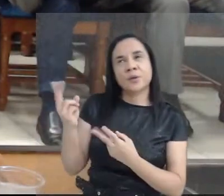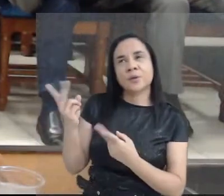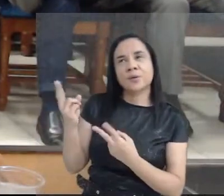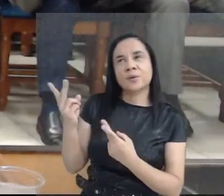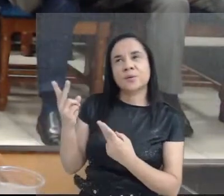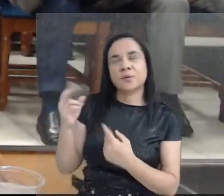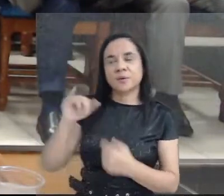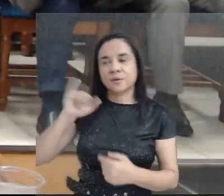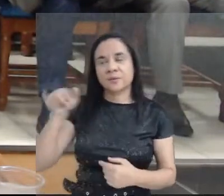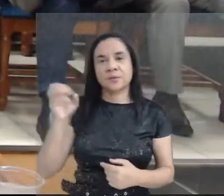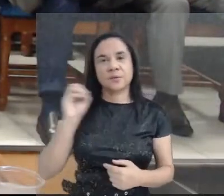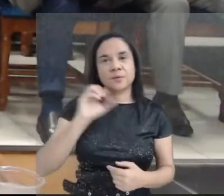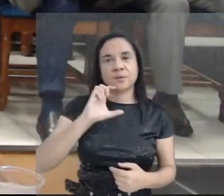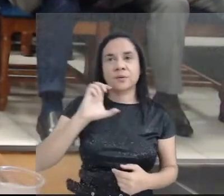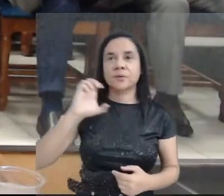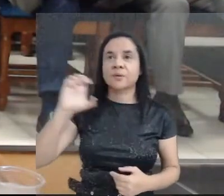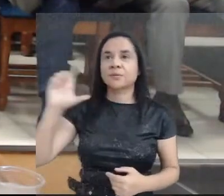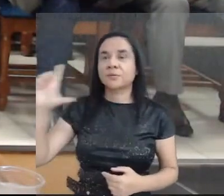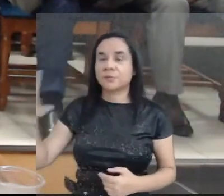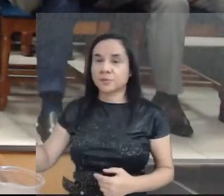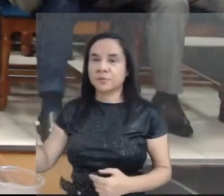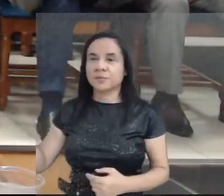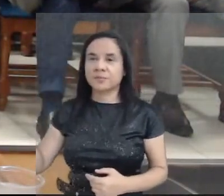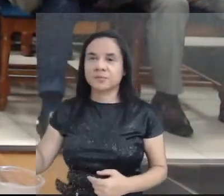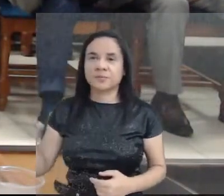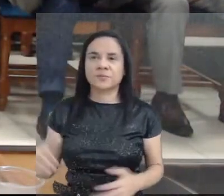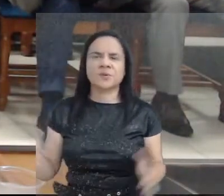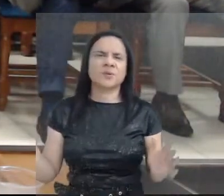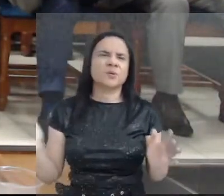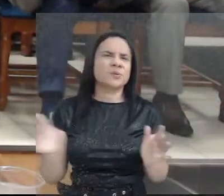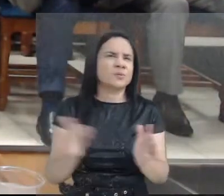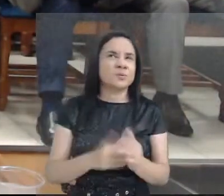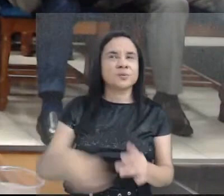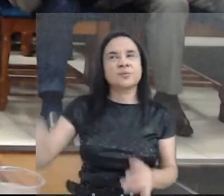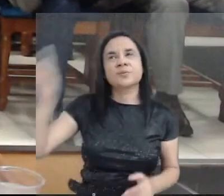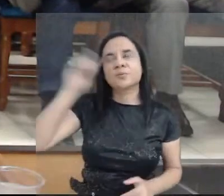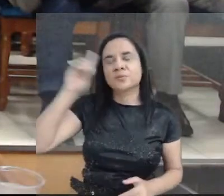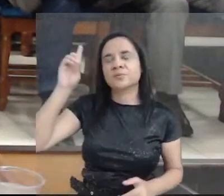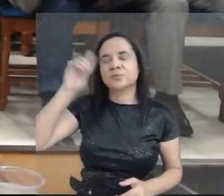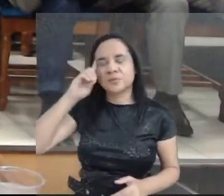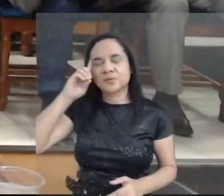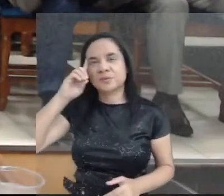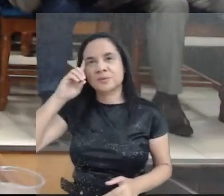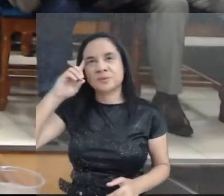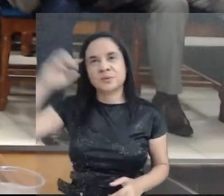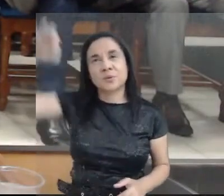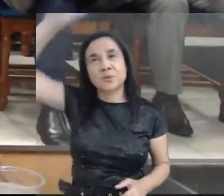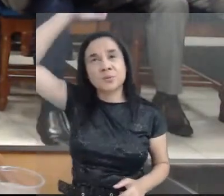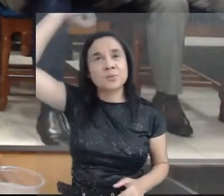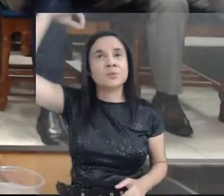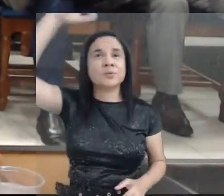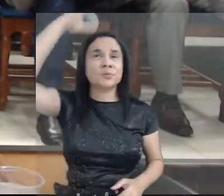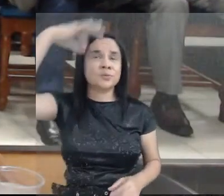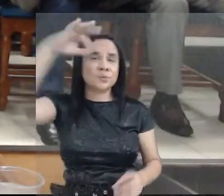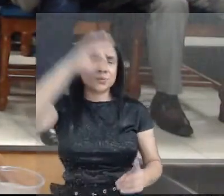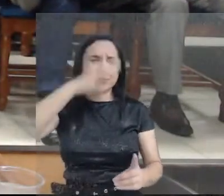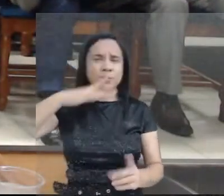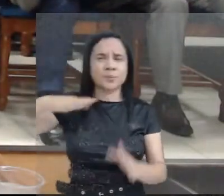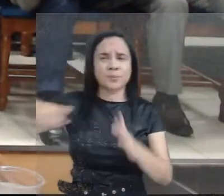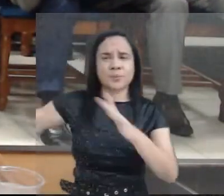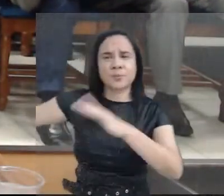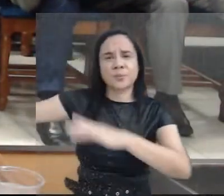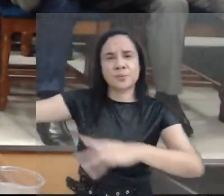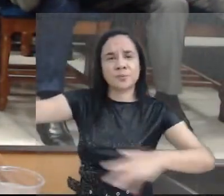Nos últimos dias há de ser, que derramarei do meu espírito sobre toda a carne, ou em outras versões,